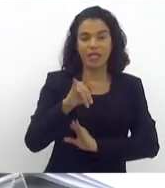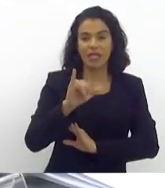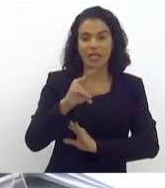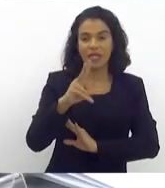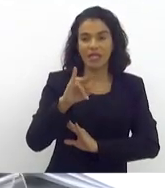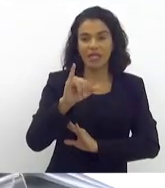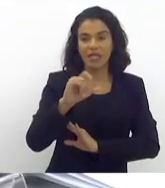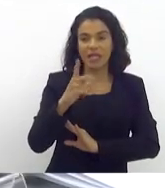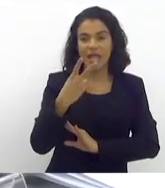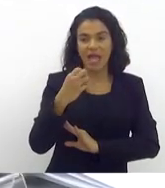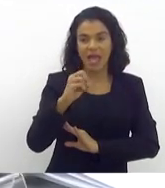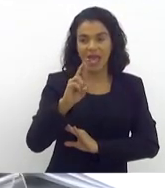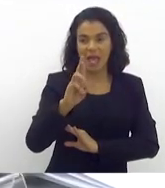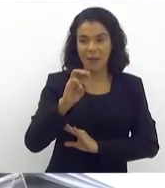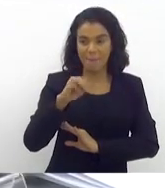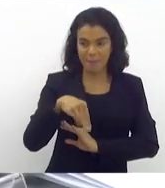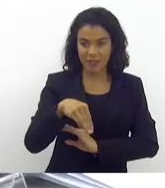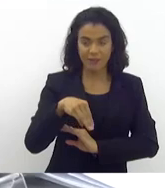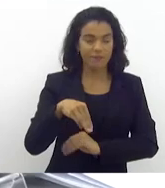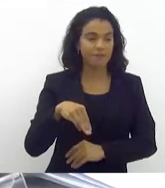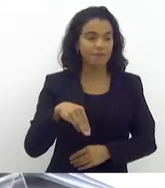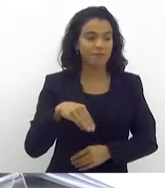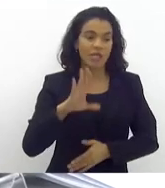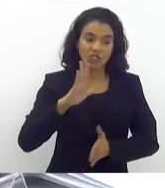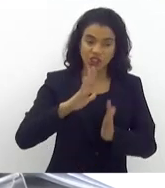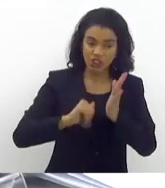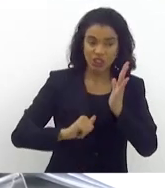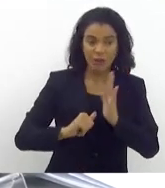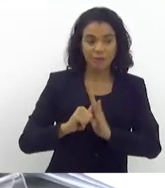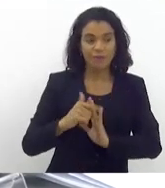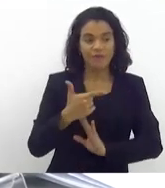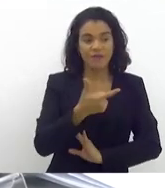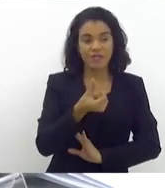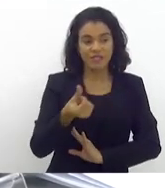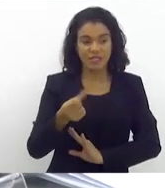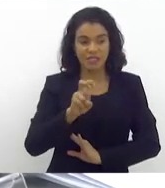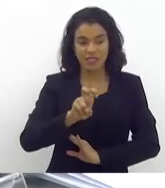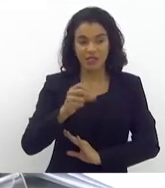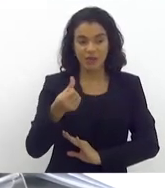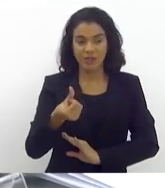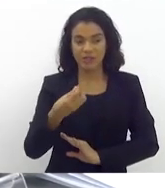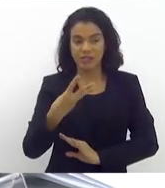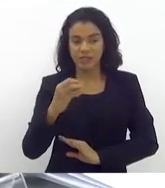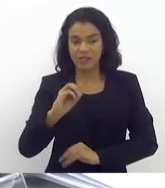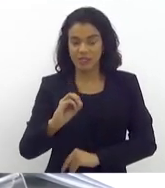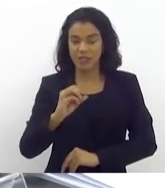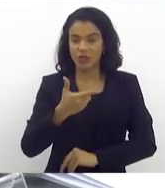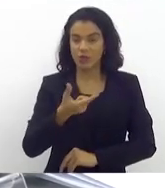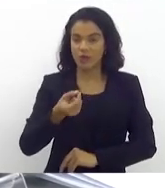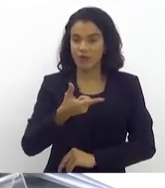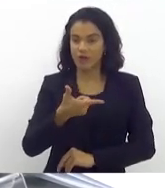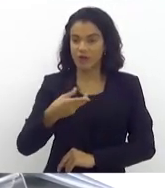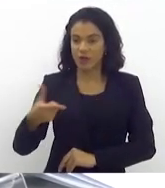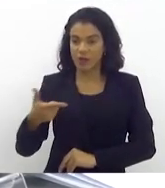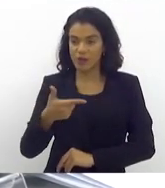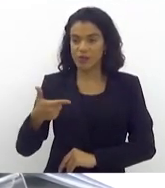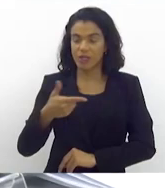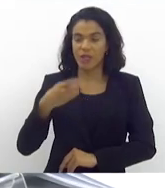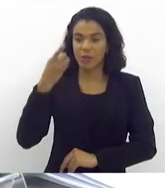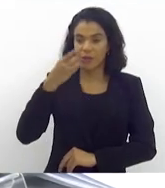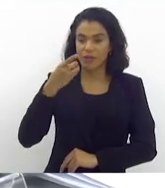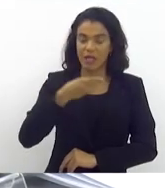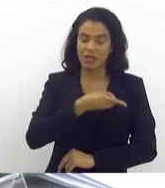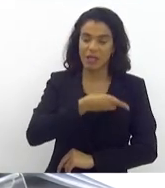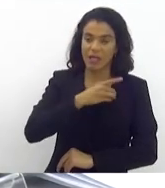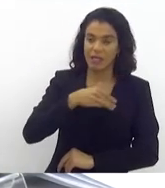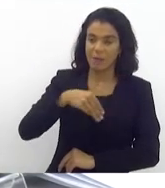Laroli. Também não pediu para tirar, estava aqui conosco, 26 da pauta, 5630 de 22, de autoria da deputada Marta Rocha,